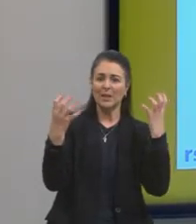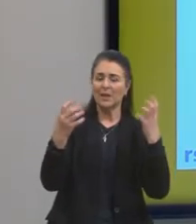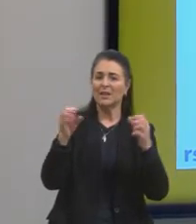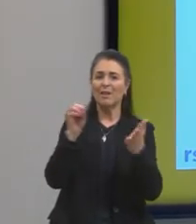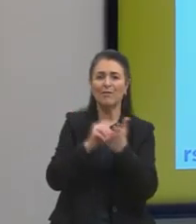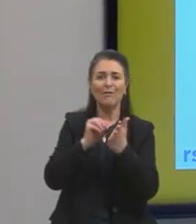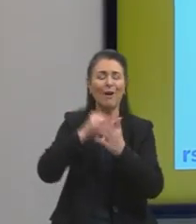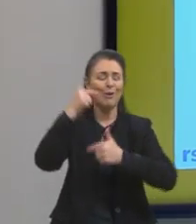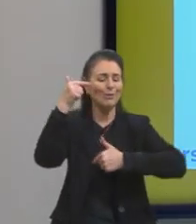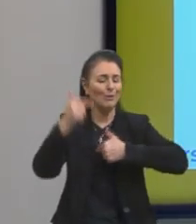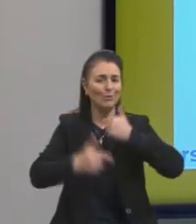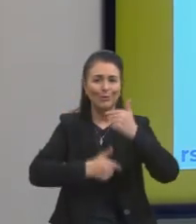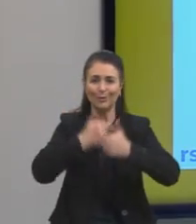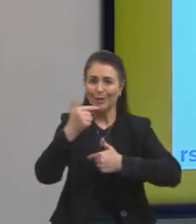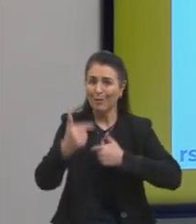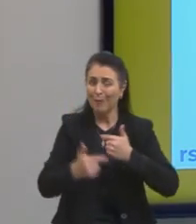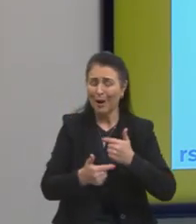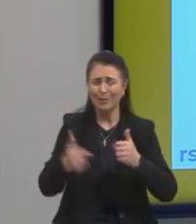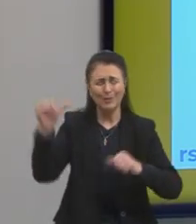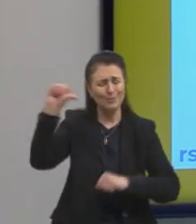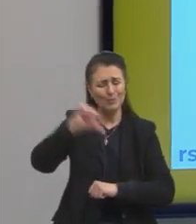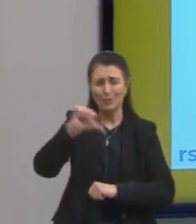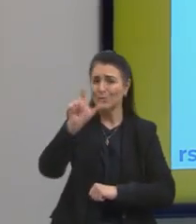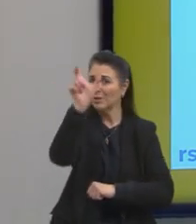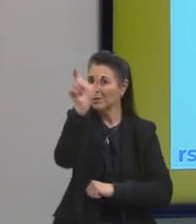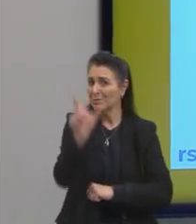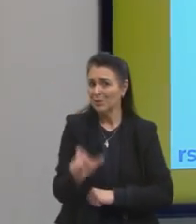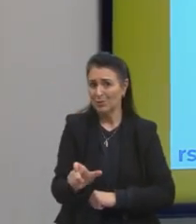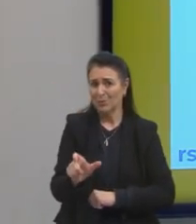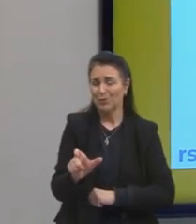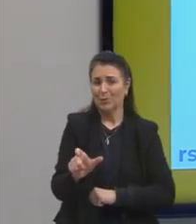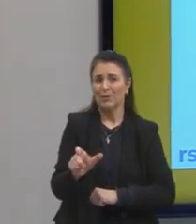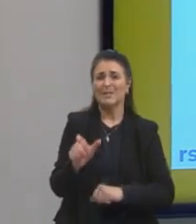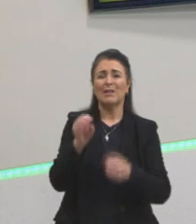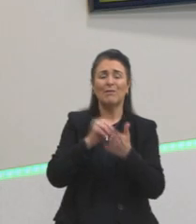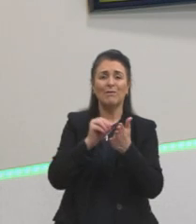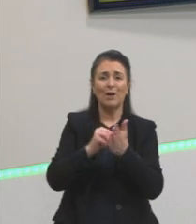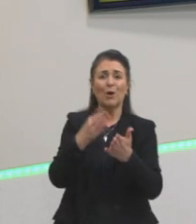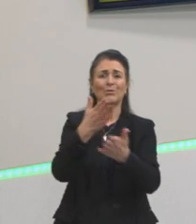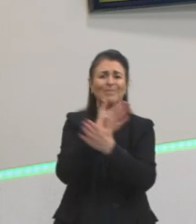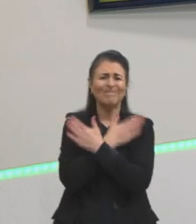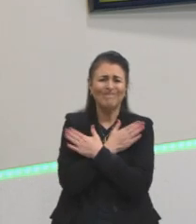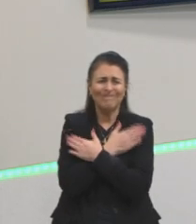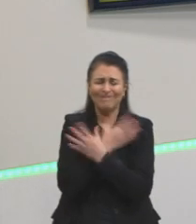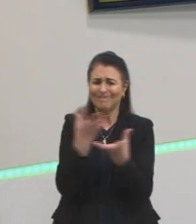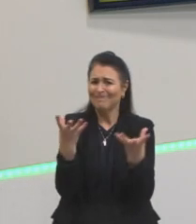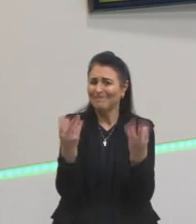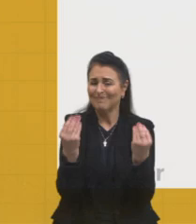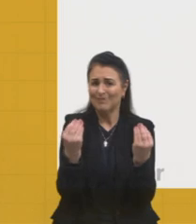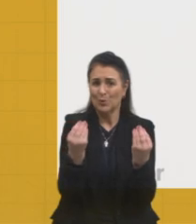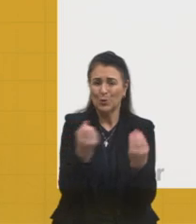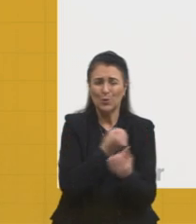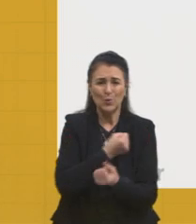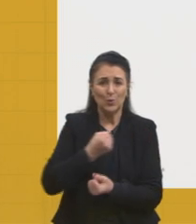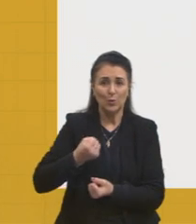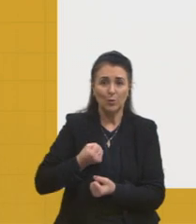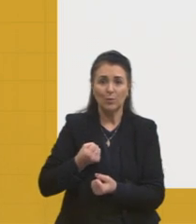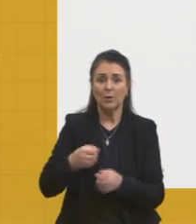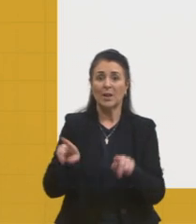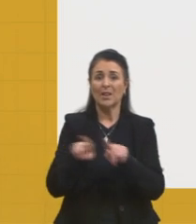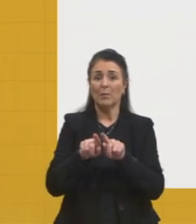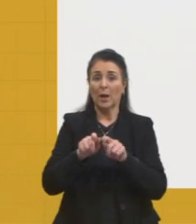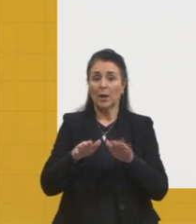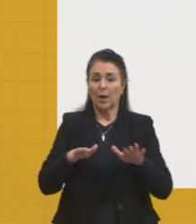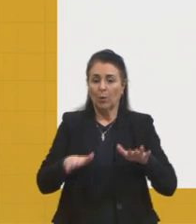aflige milhões de pessoas do mundo contemporâneo Então veja só o trabalho a a robotização né